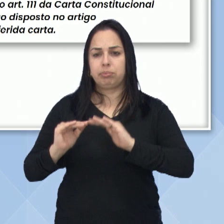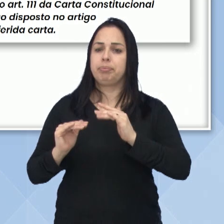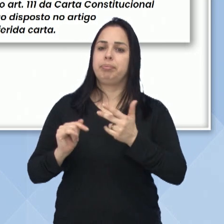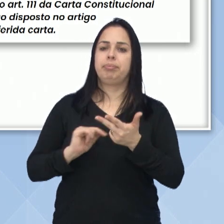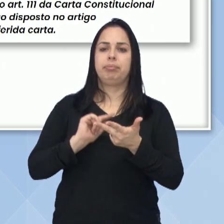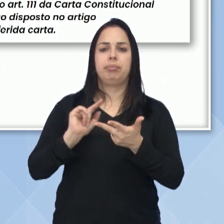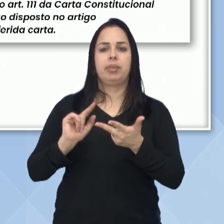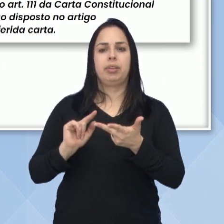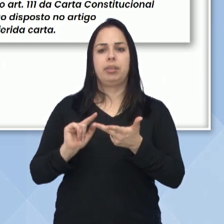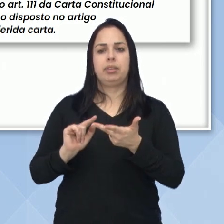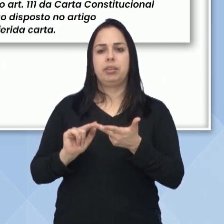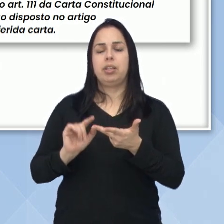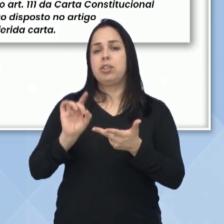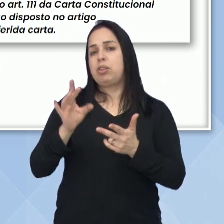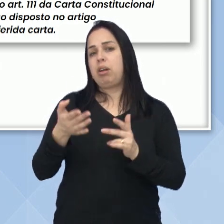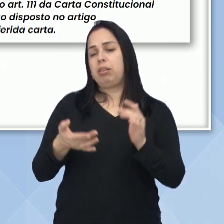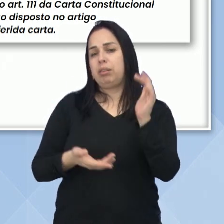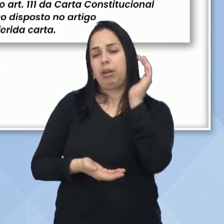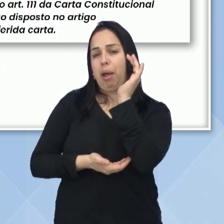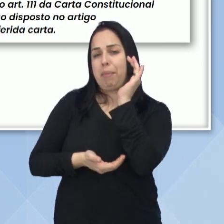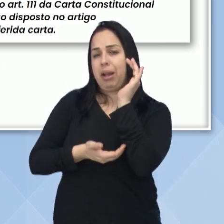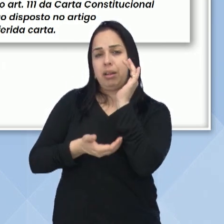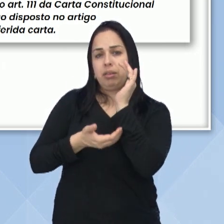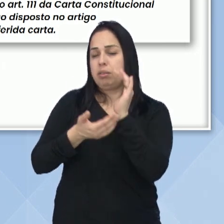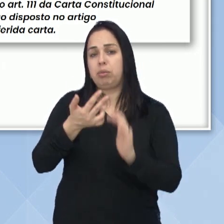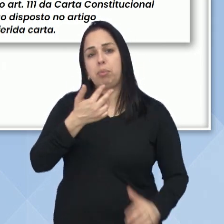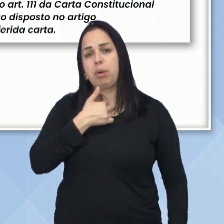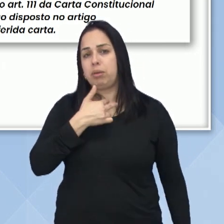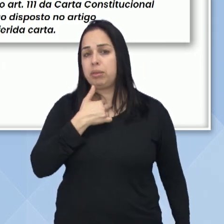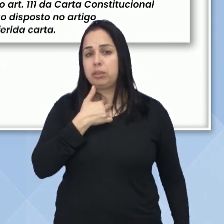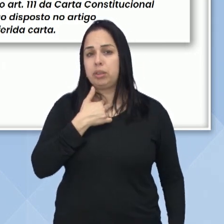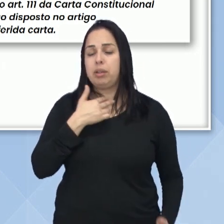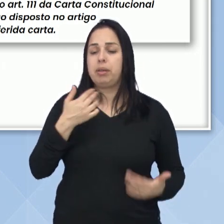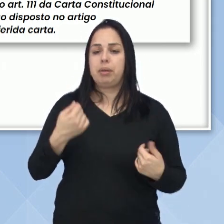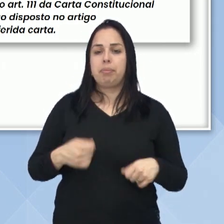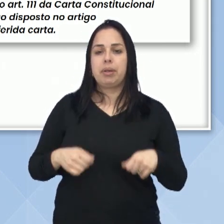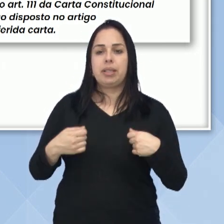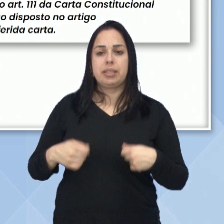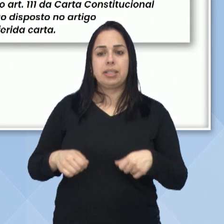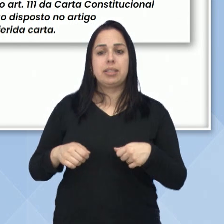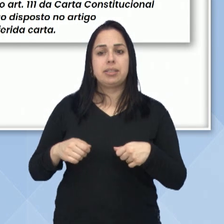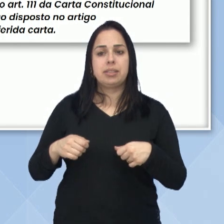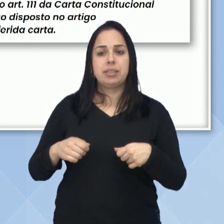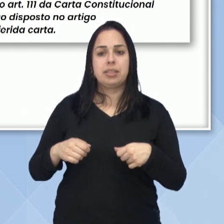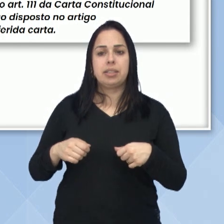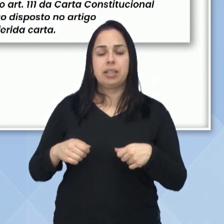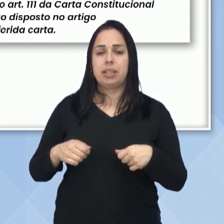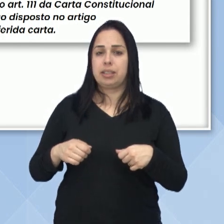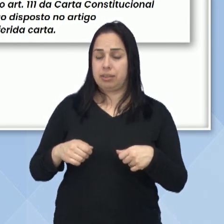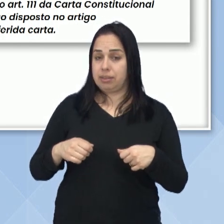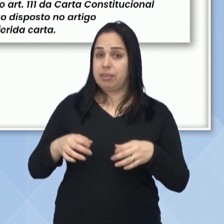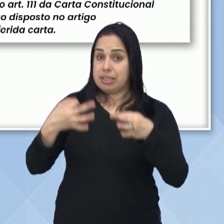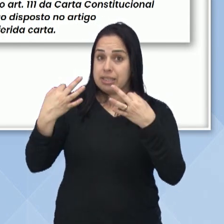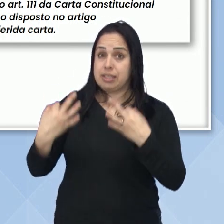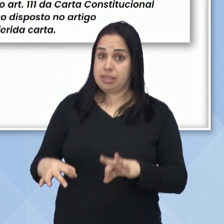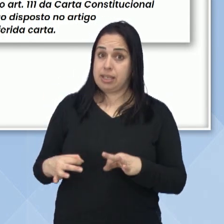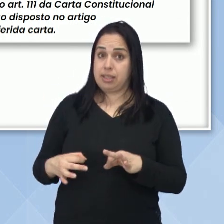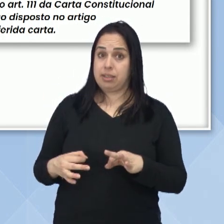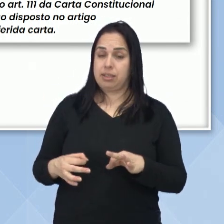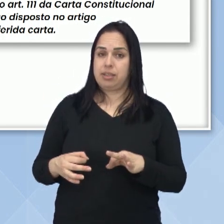operacionais ou meramente burocráticas, para que não seja caracterizado